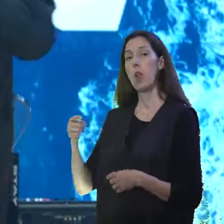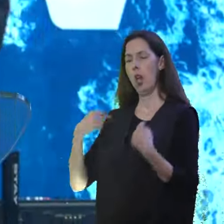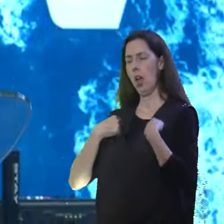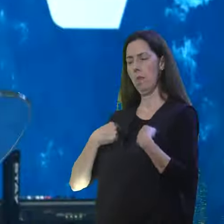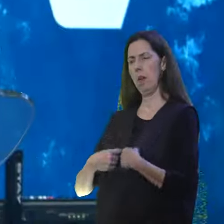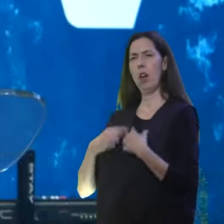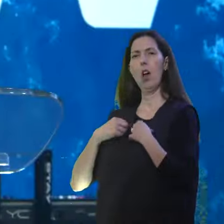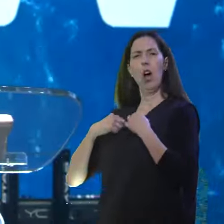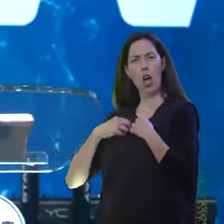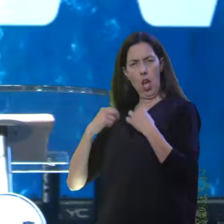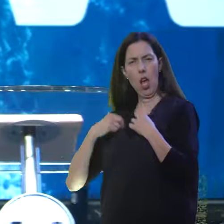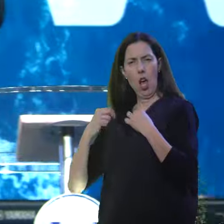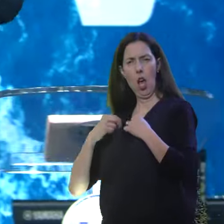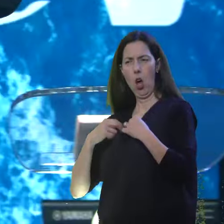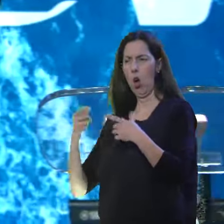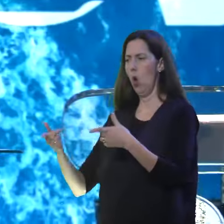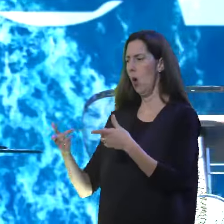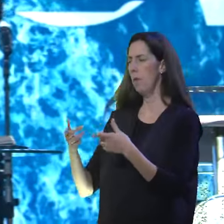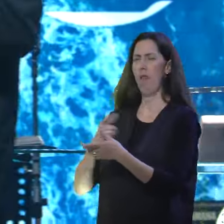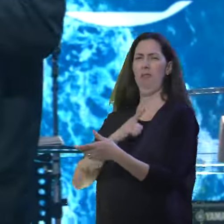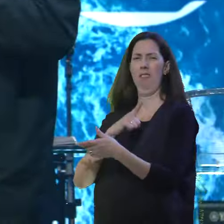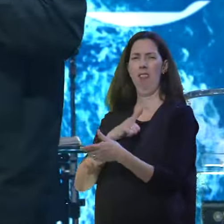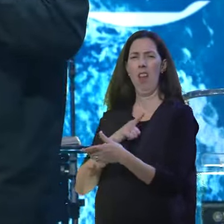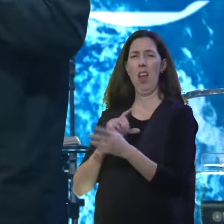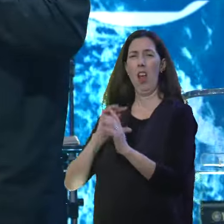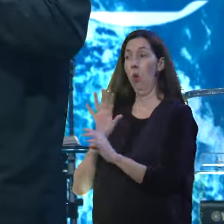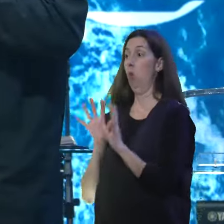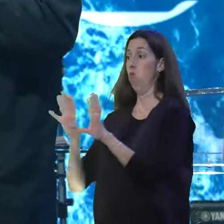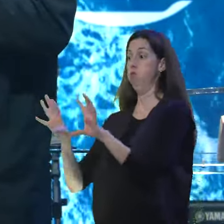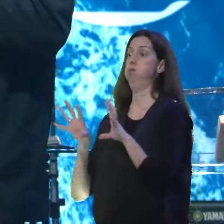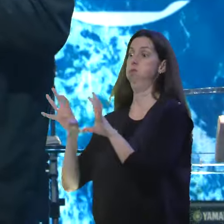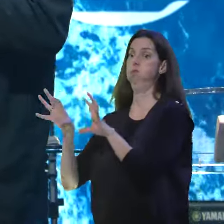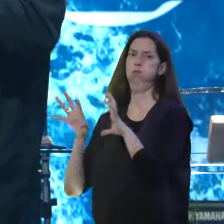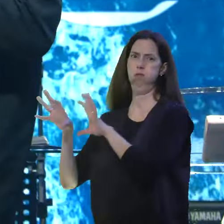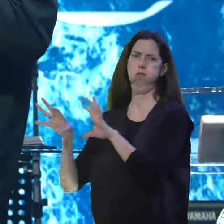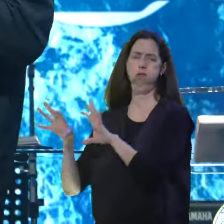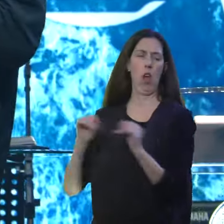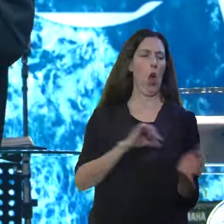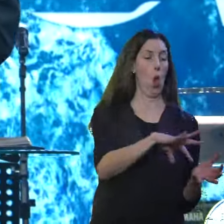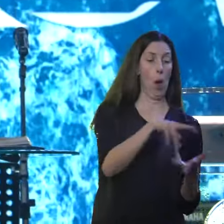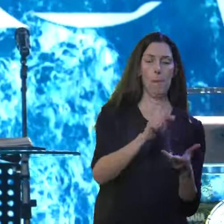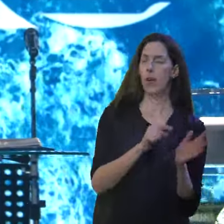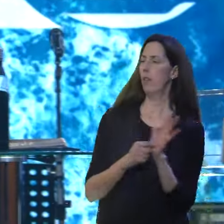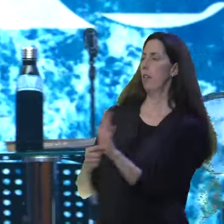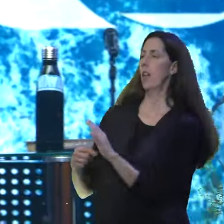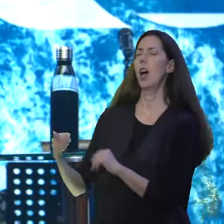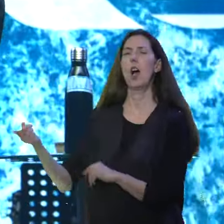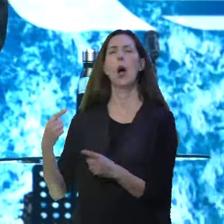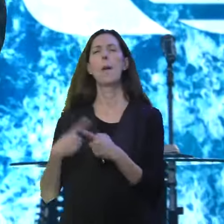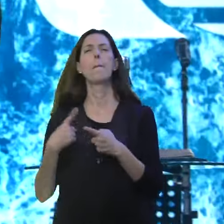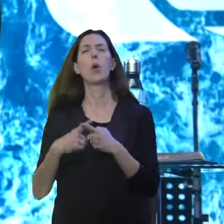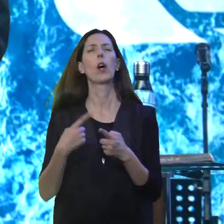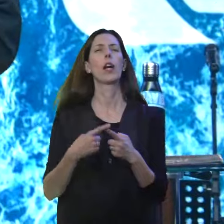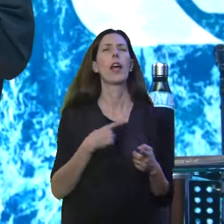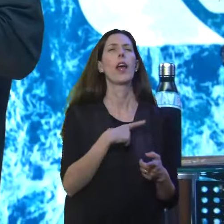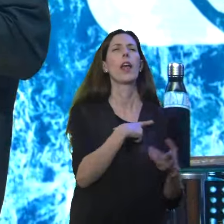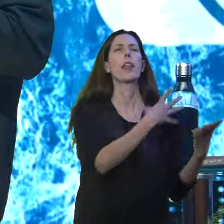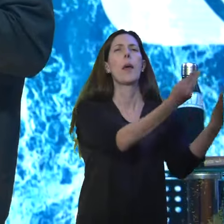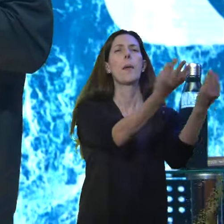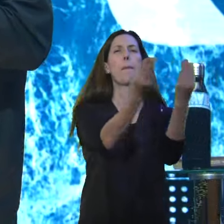Fazer todo esse incentivo em volta, toda essa indústria? E aí depois não entender porque tem tanto abuso sexual